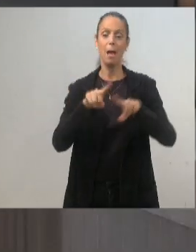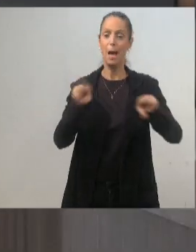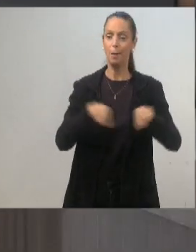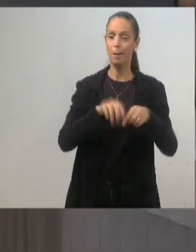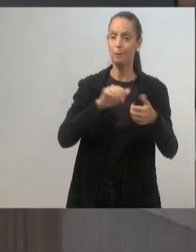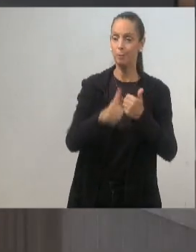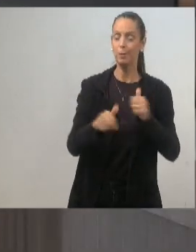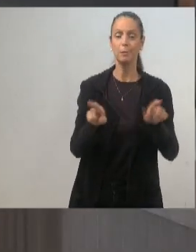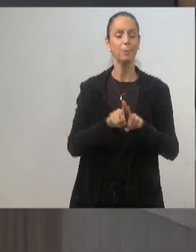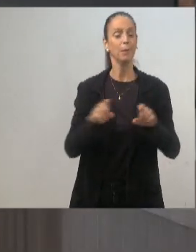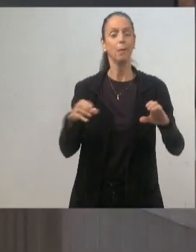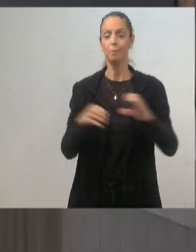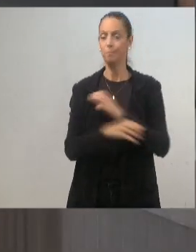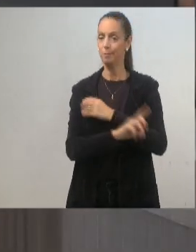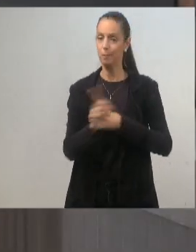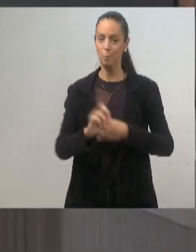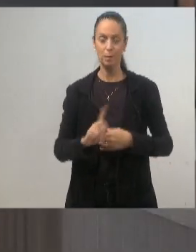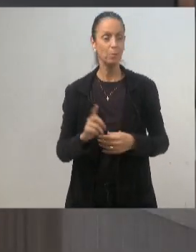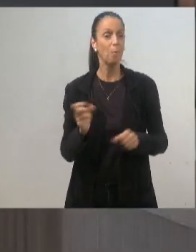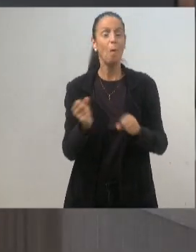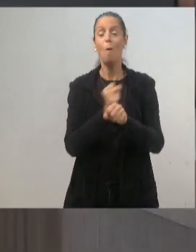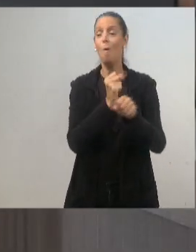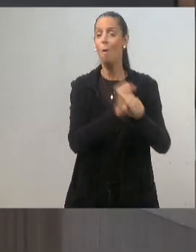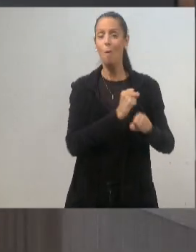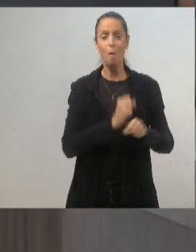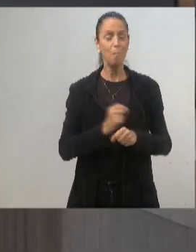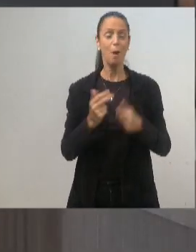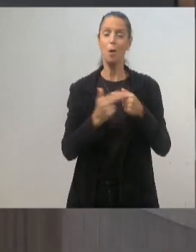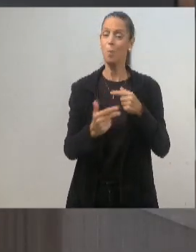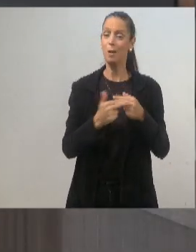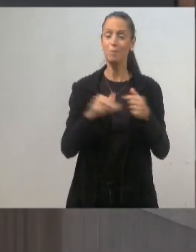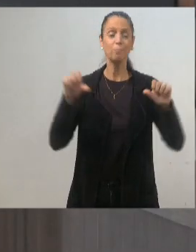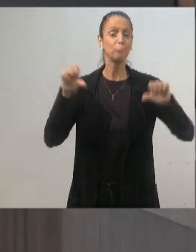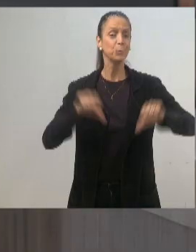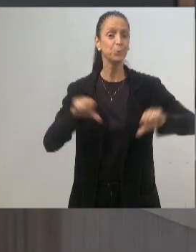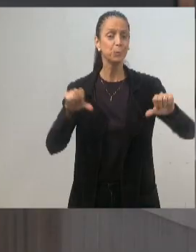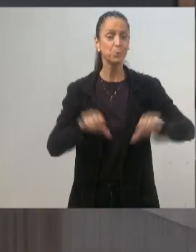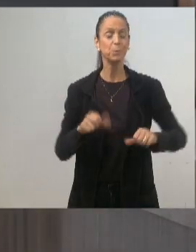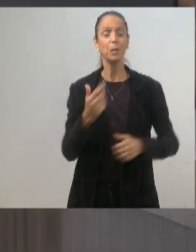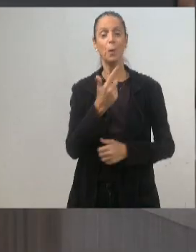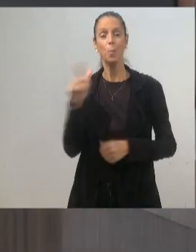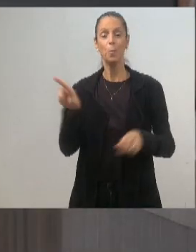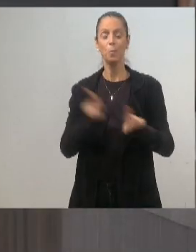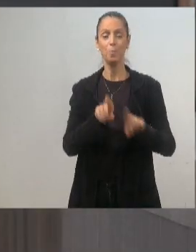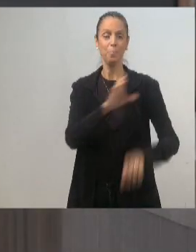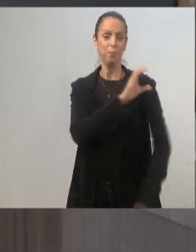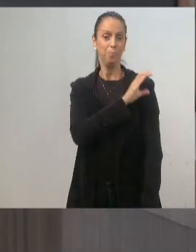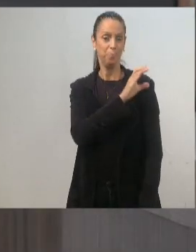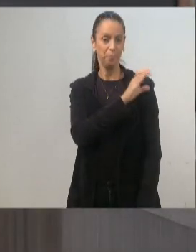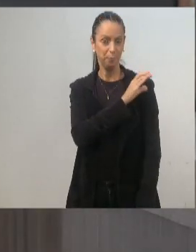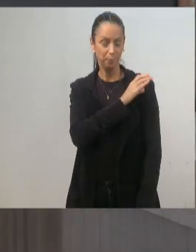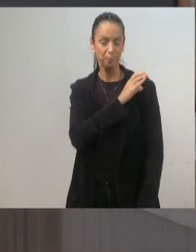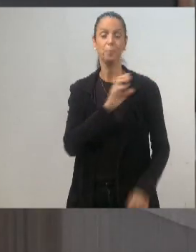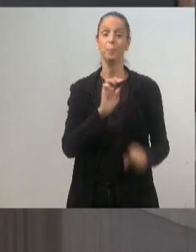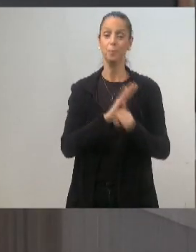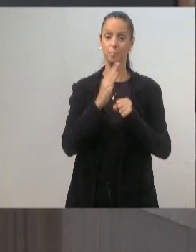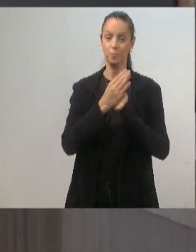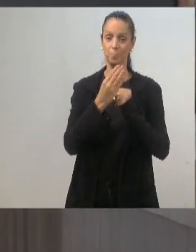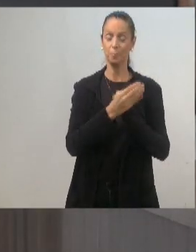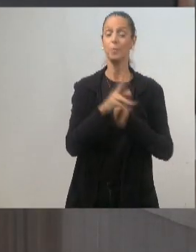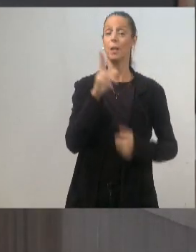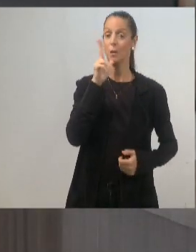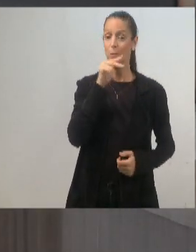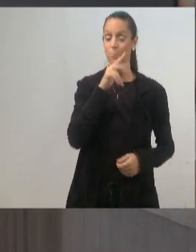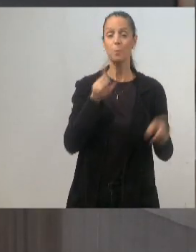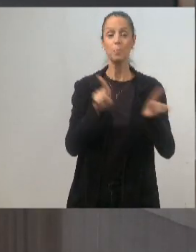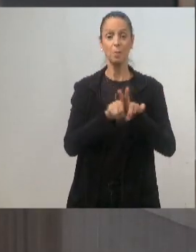situações, né, de obras de má qualidade. A gente podia falar lá daquele SEI na rua Nelson Buzzarello, no bairro Água Verde, vereador Gilson, outros que